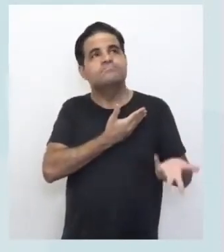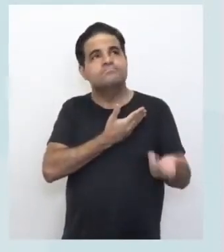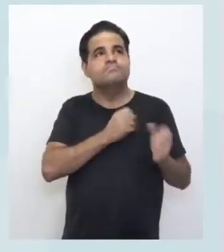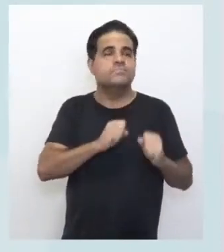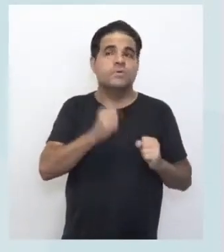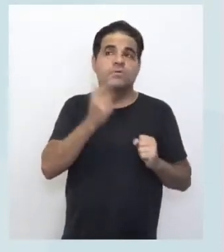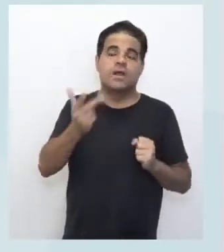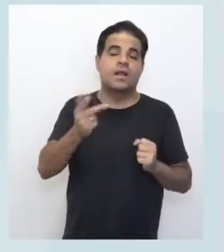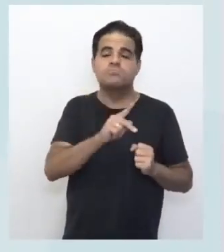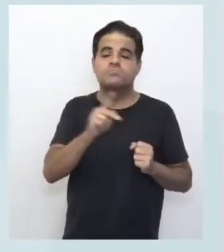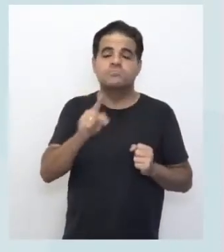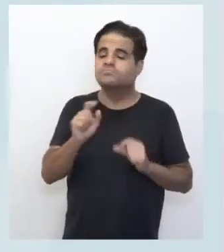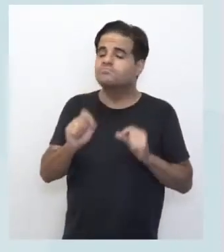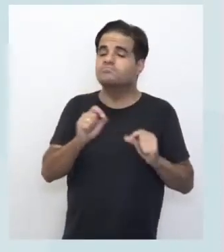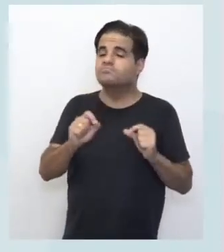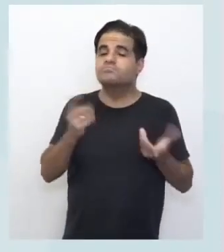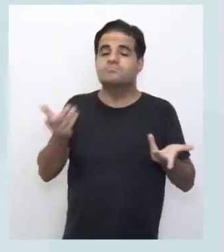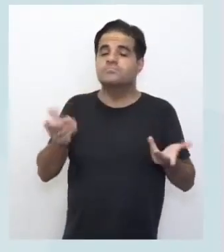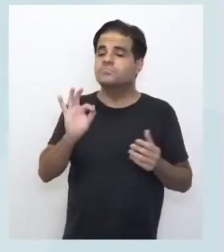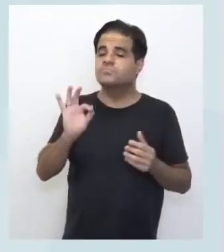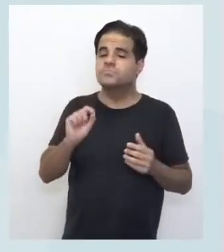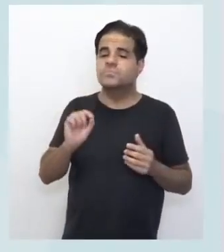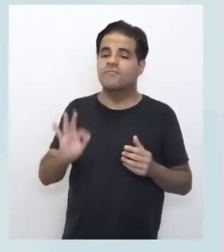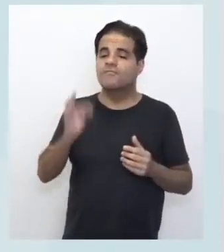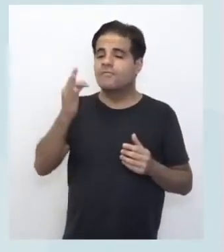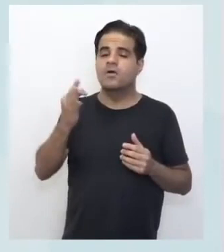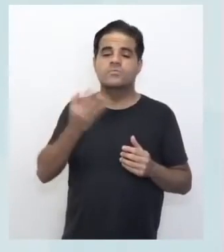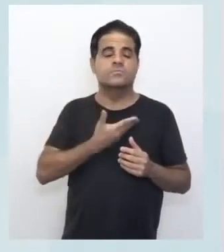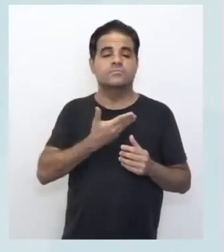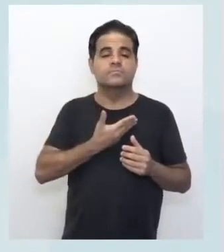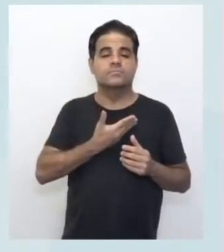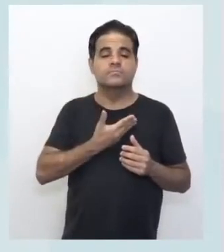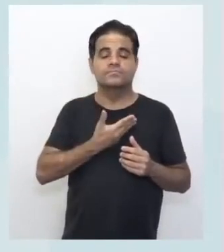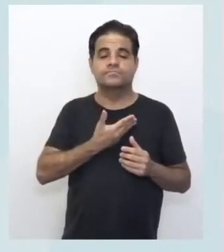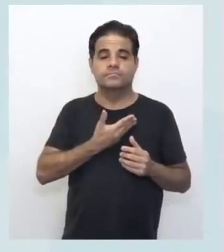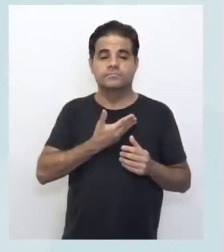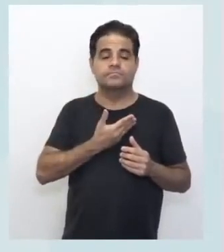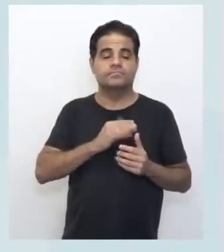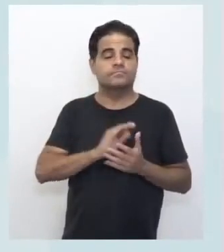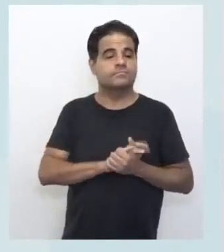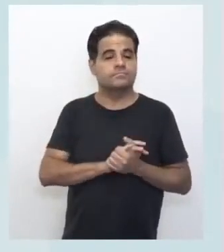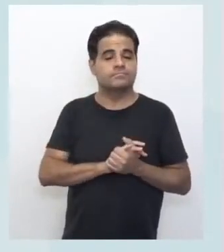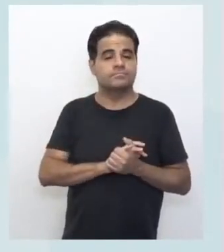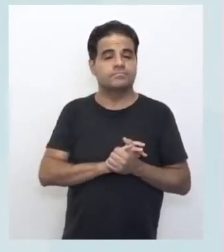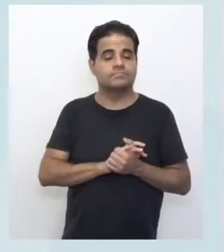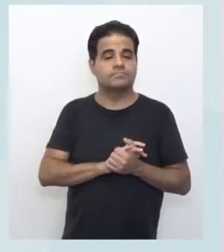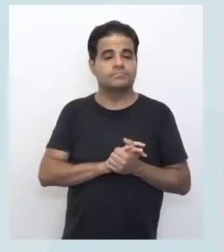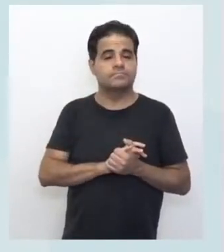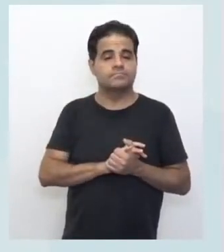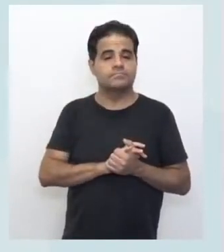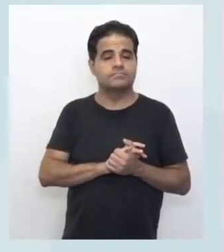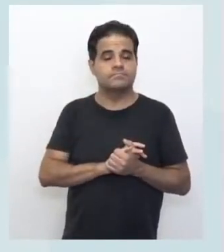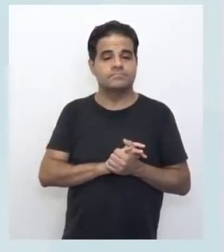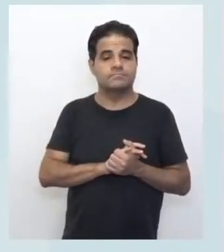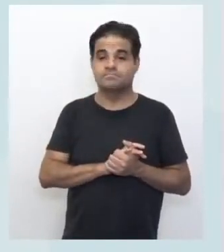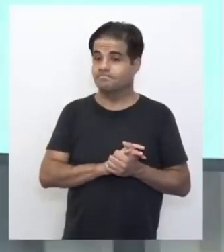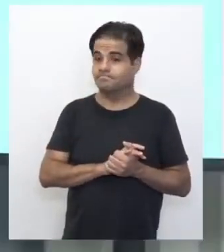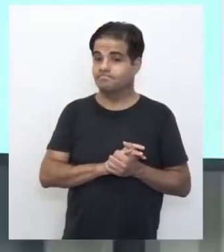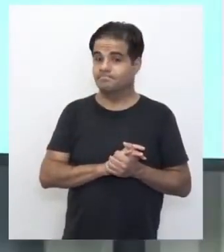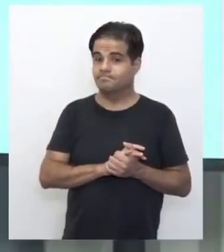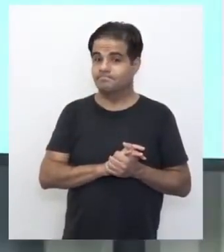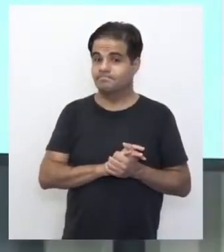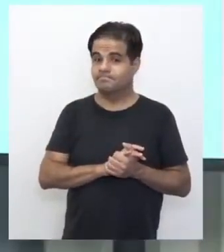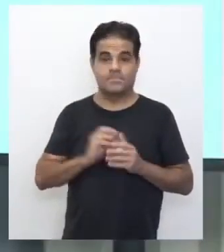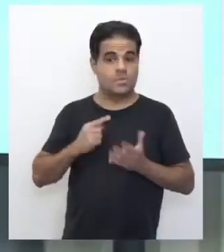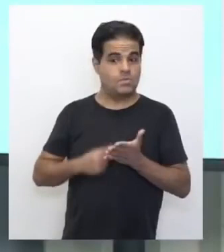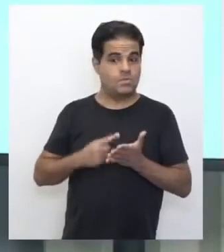falar que é o quê, prof? Você está falando que é um falso amigo. Se o falso vem antes. Coloquei a professora aqui num problema que eu não